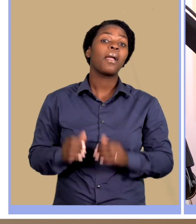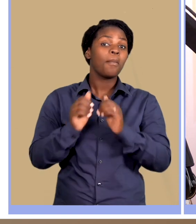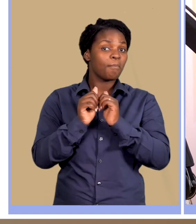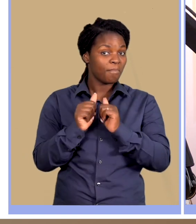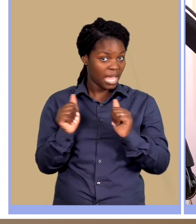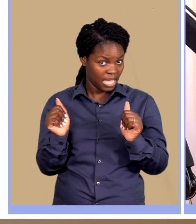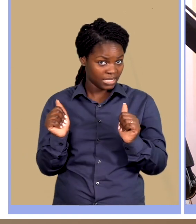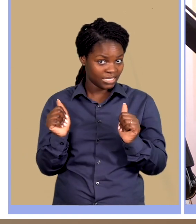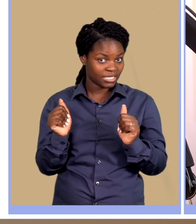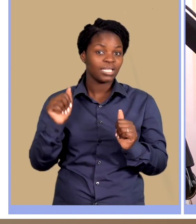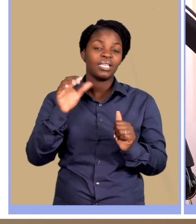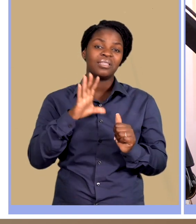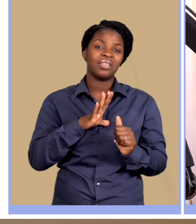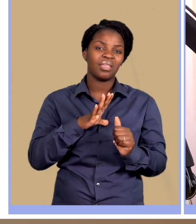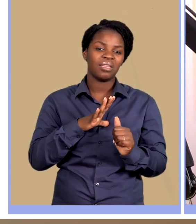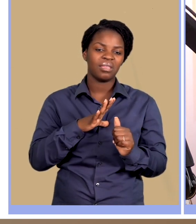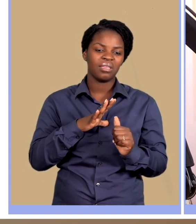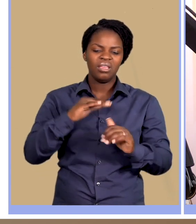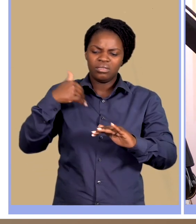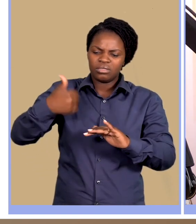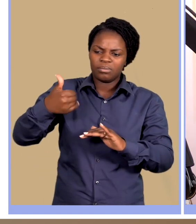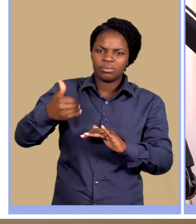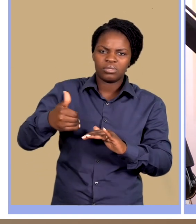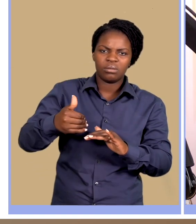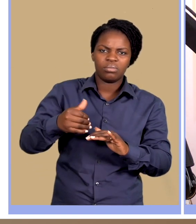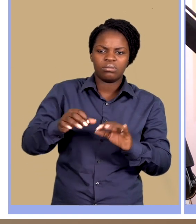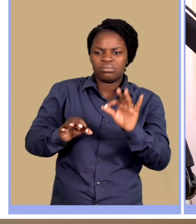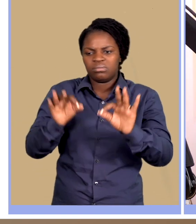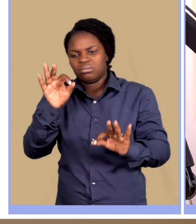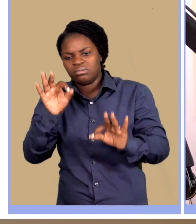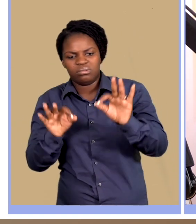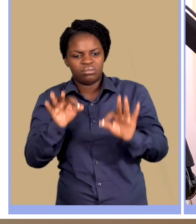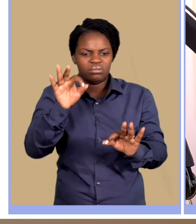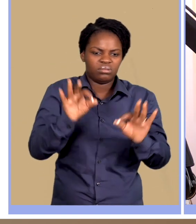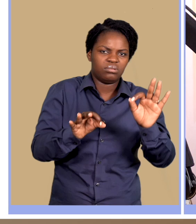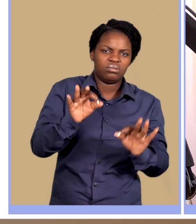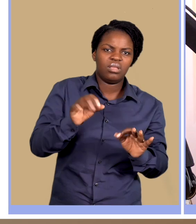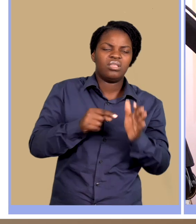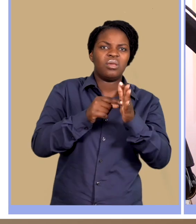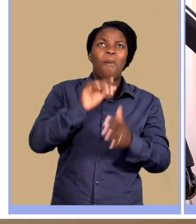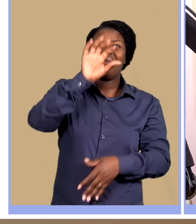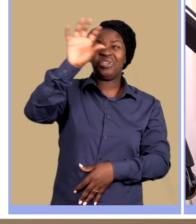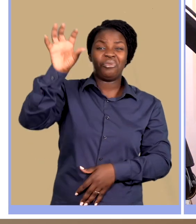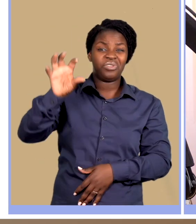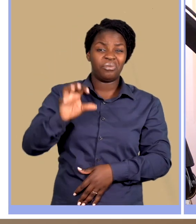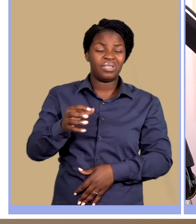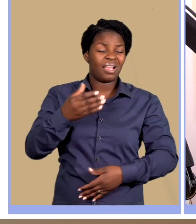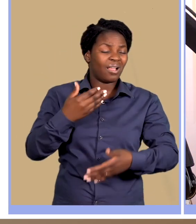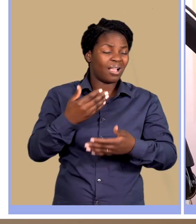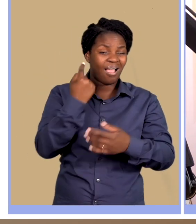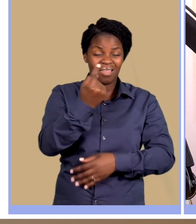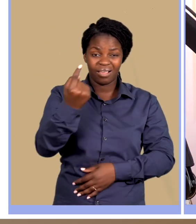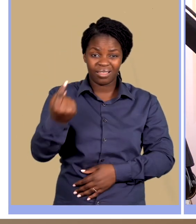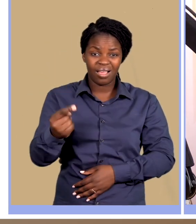tem mutações, não é? Cada província tem uma particularidade sobre o domínio e o uso da língua de sinais. E